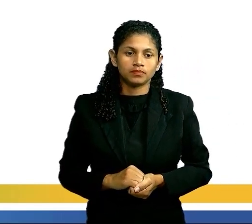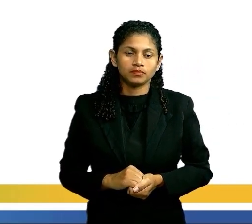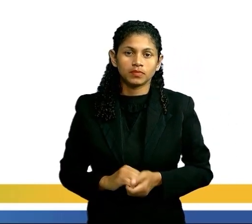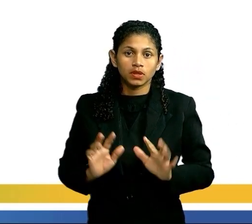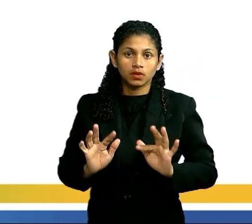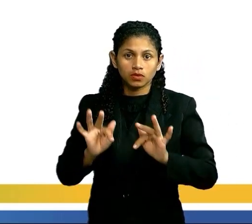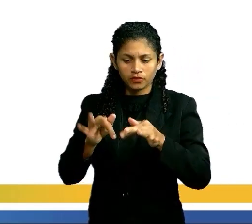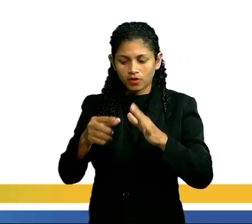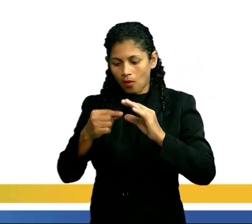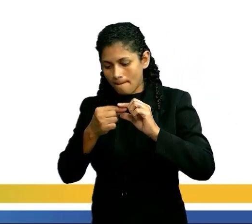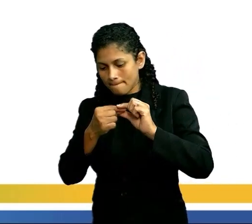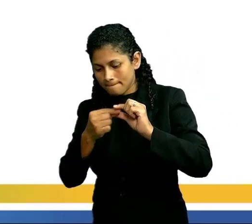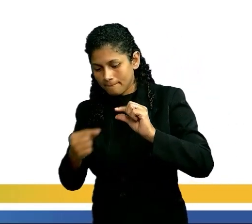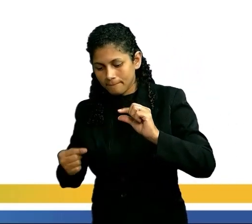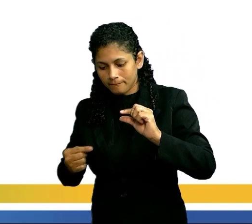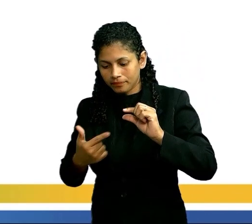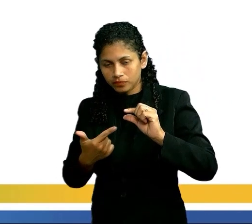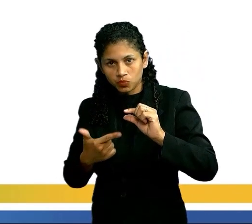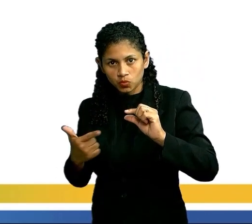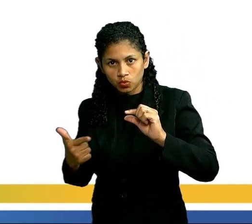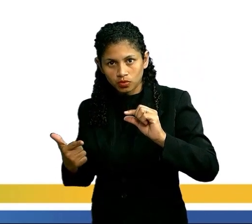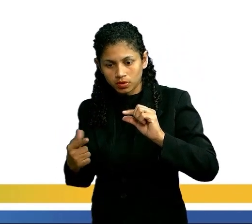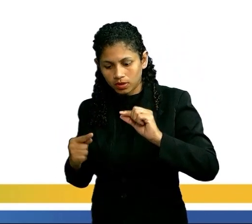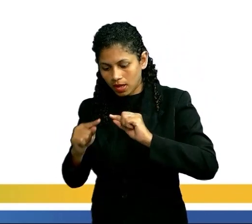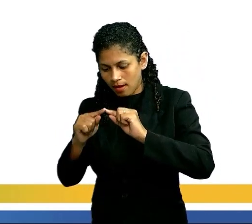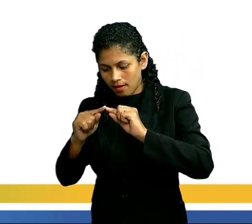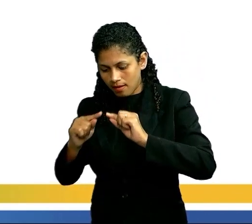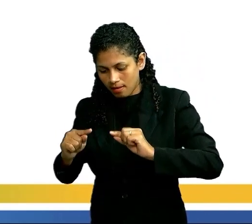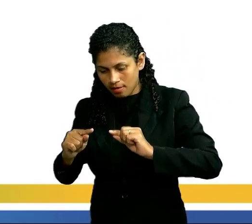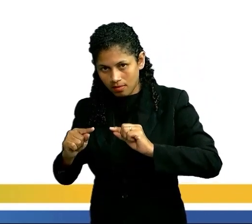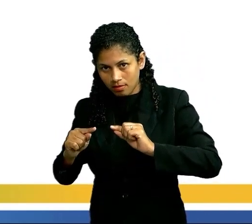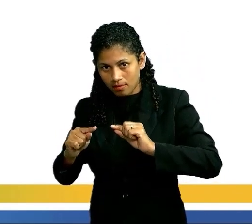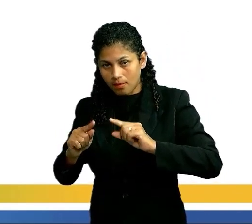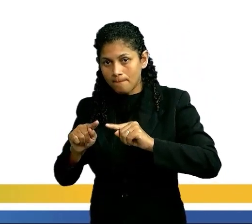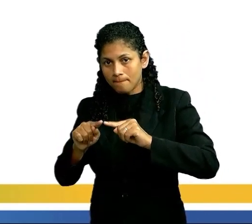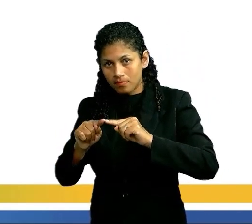não lembra, fica ligado nisso aí. Ok.